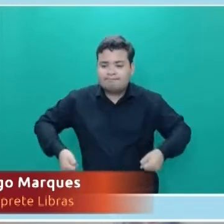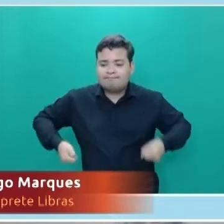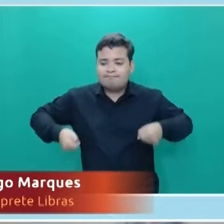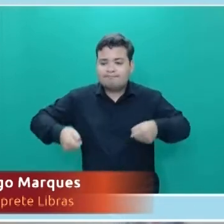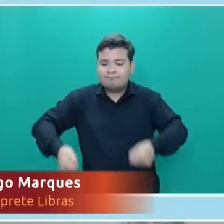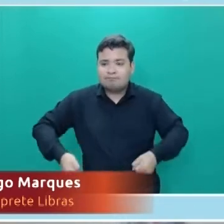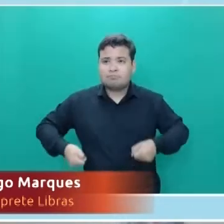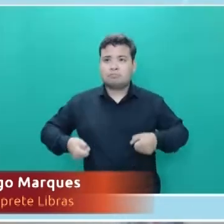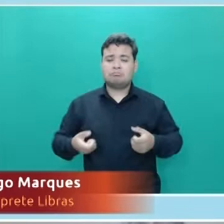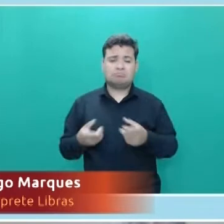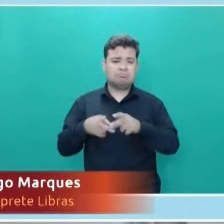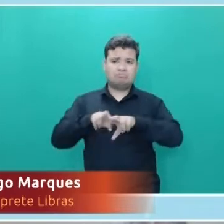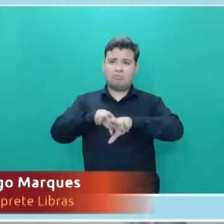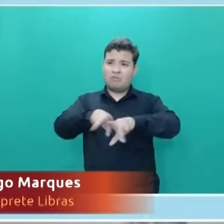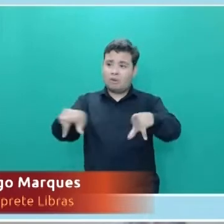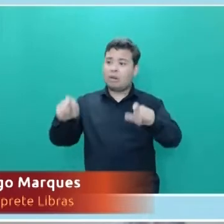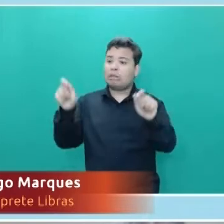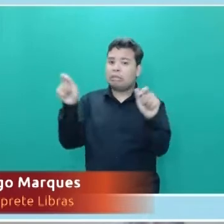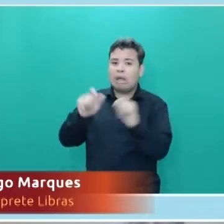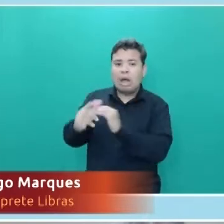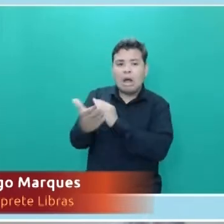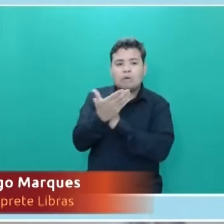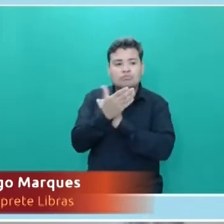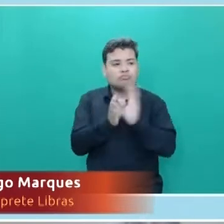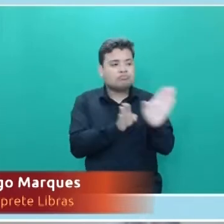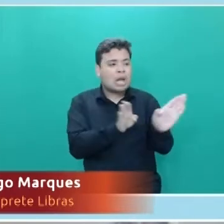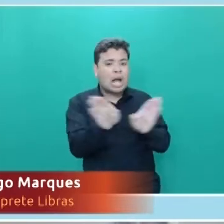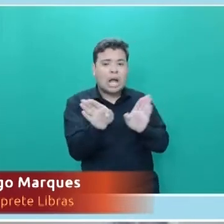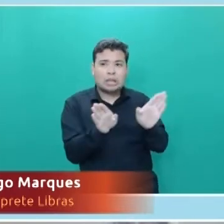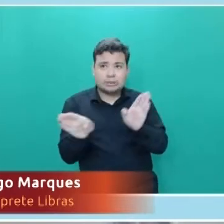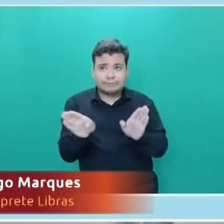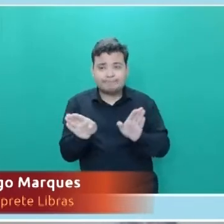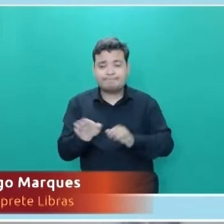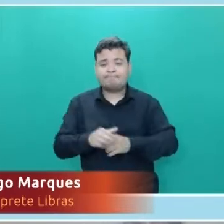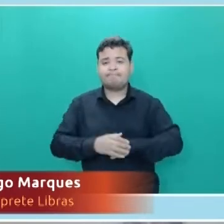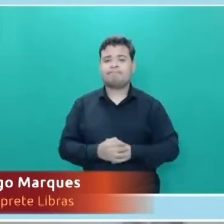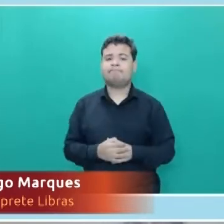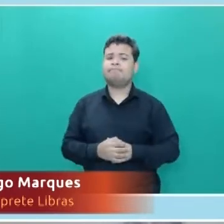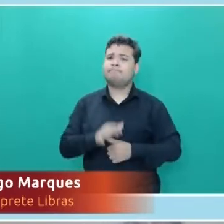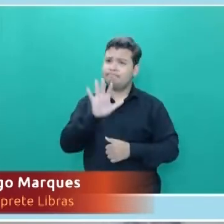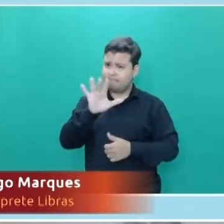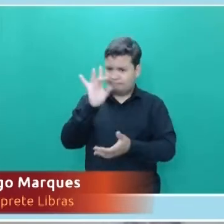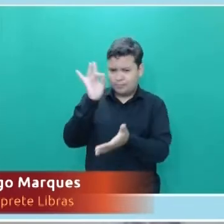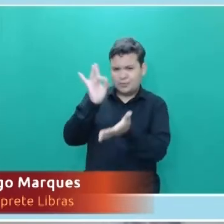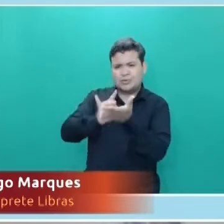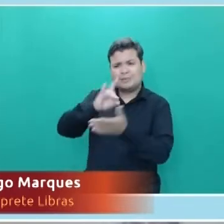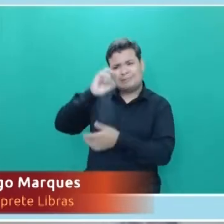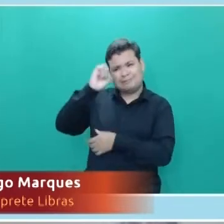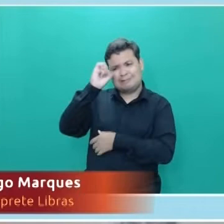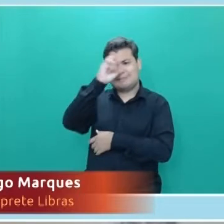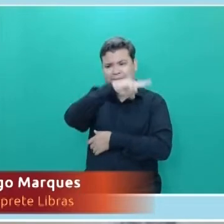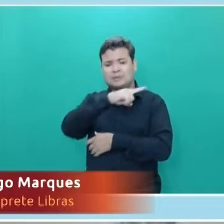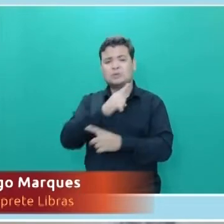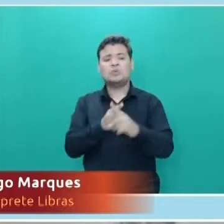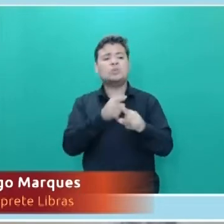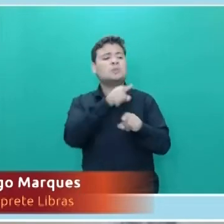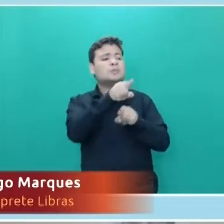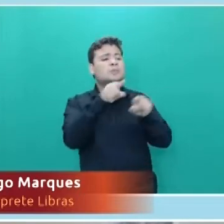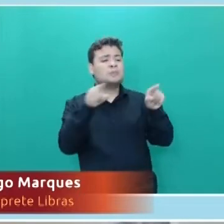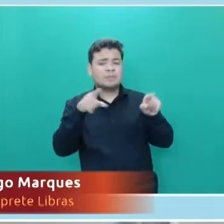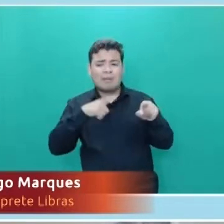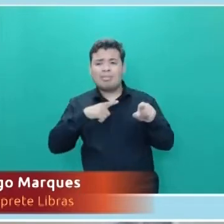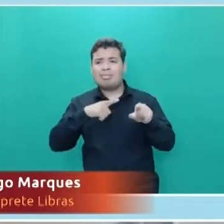essa locomoção. Então, é muito difícil, né, para as pessoas que convivem com as